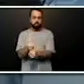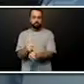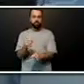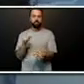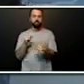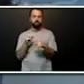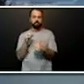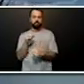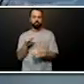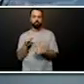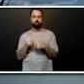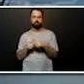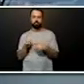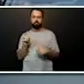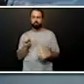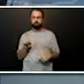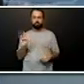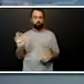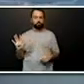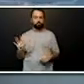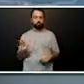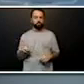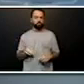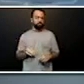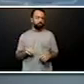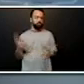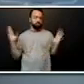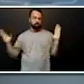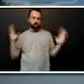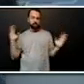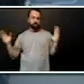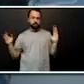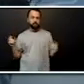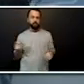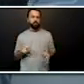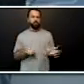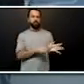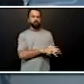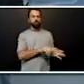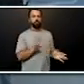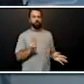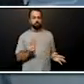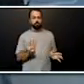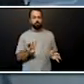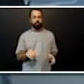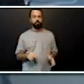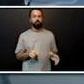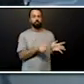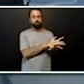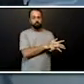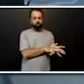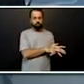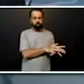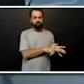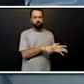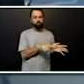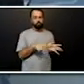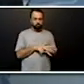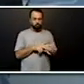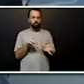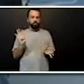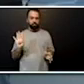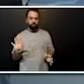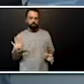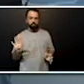14. O oposto de menos 4, menos.